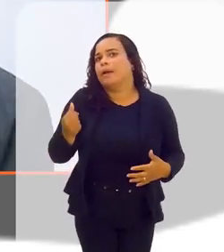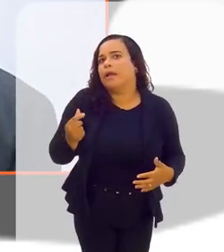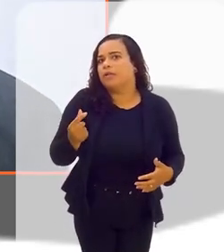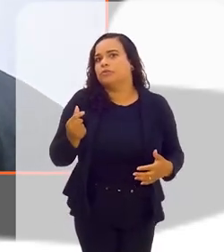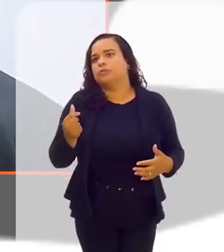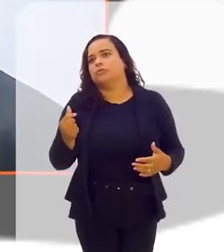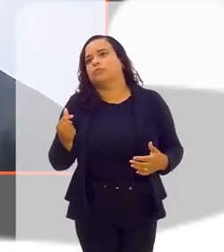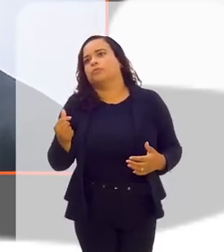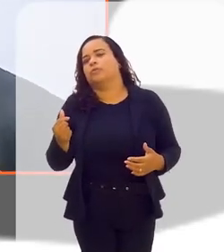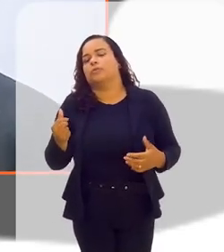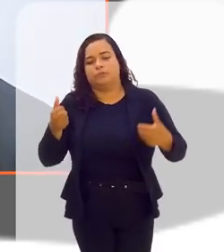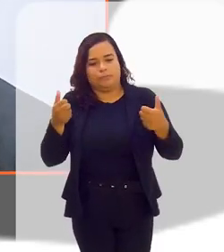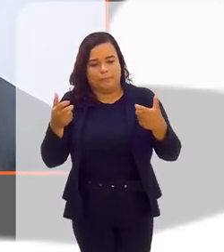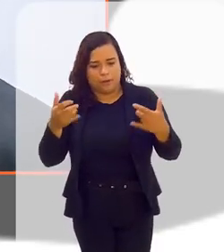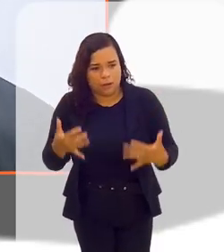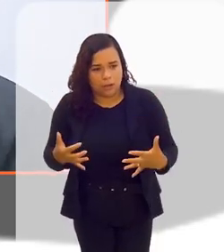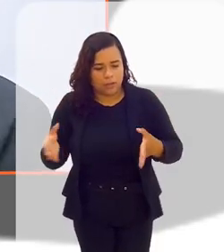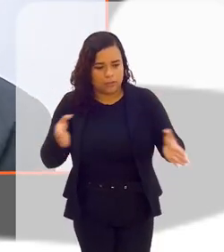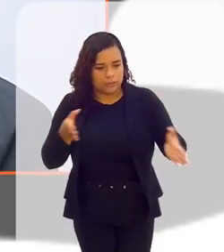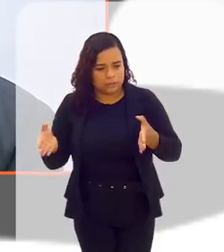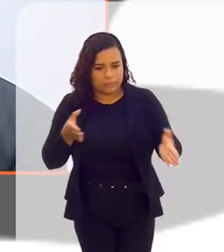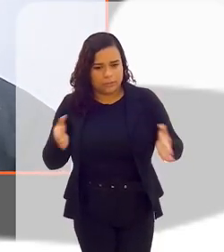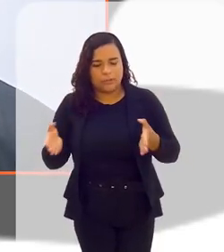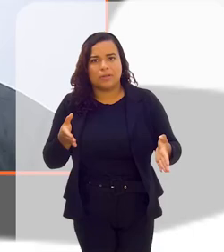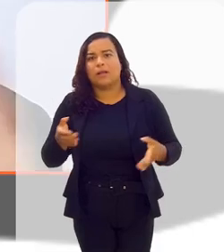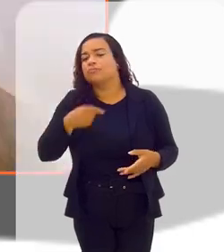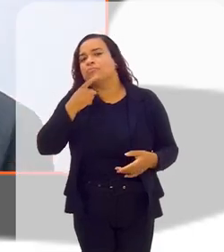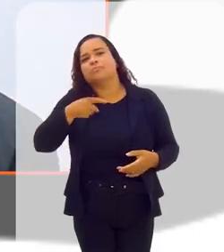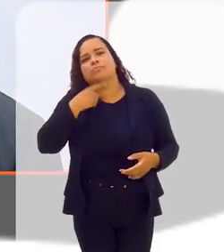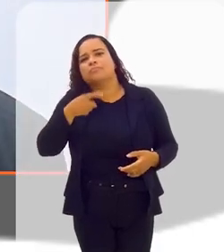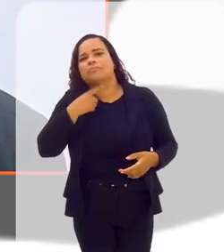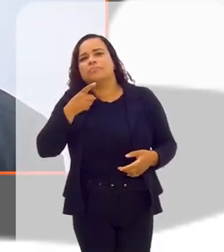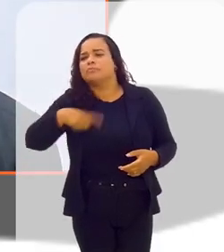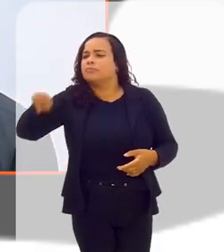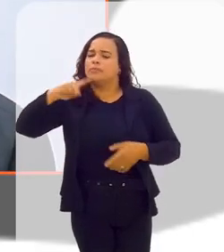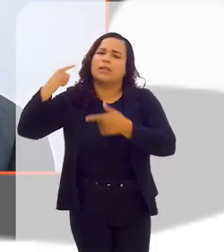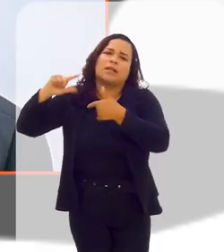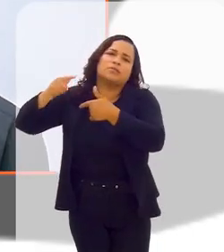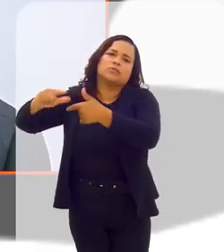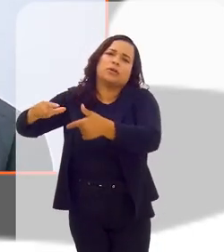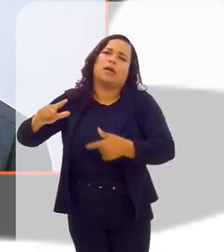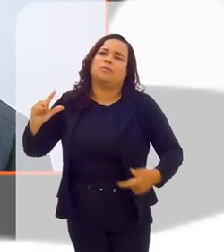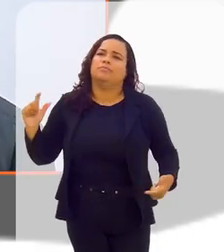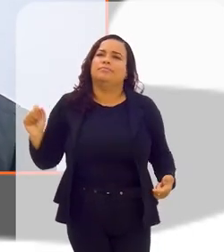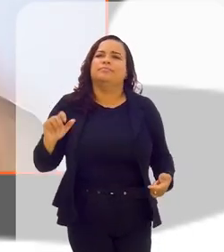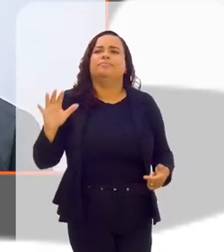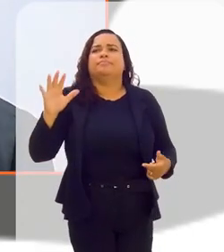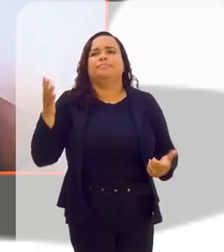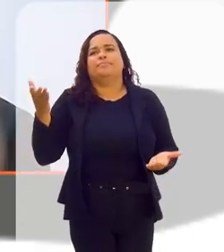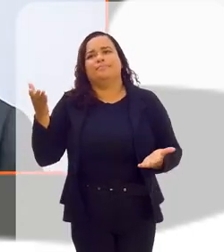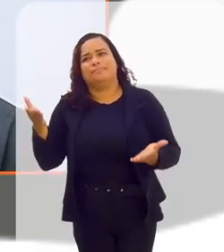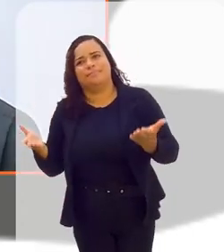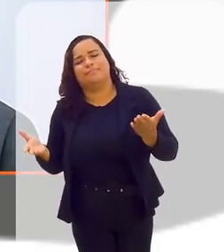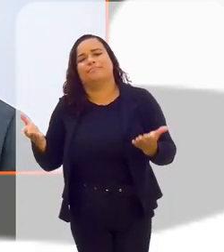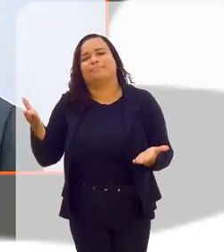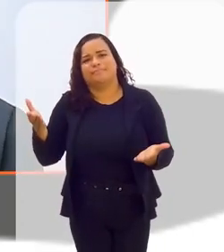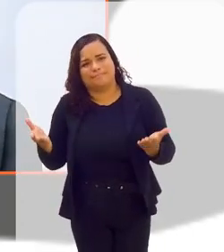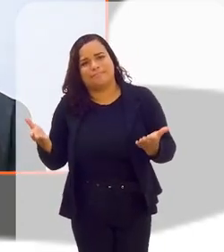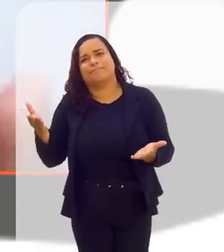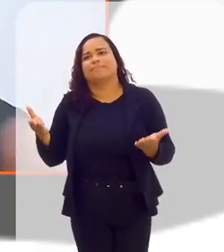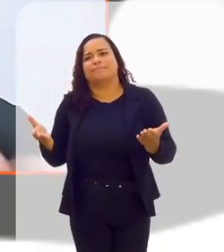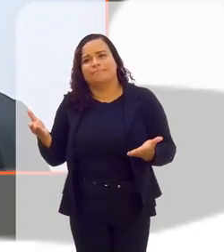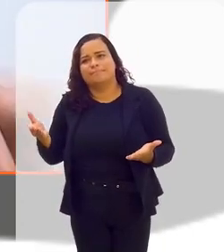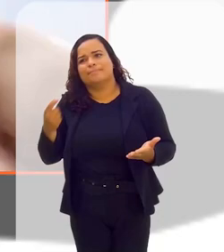ele não tem como não justificar essa acessibilidade que os canais tradicionais passam, um preço que equivale